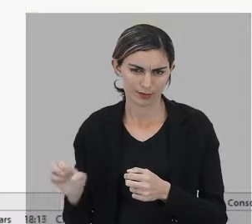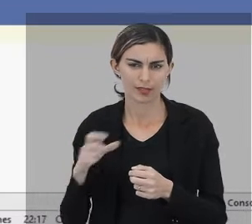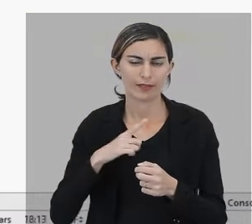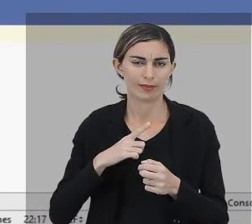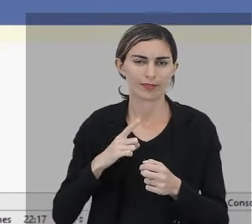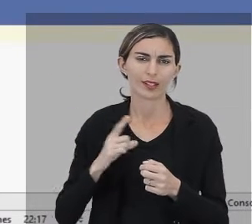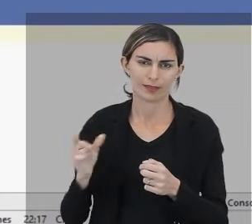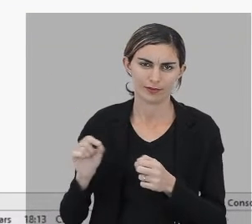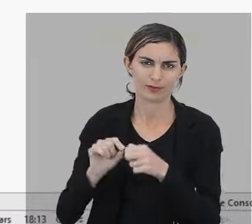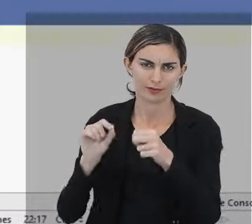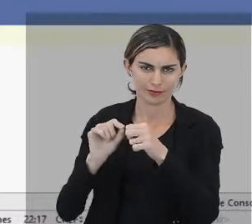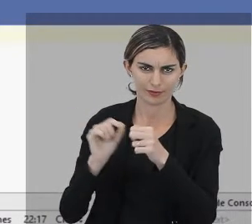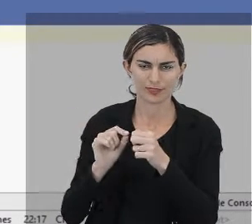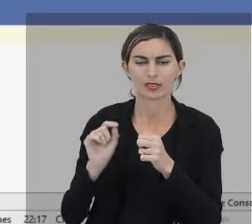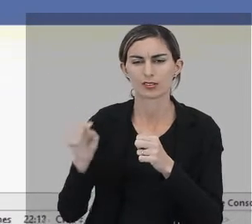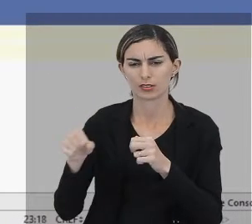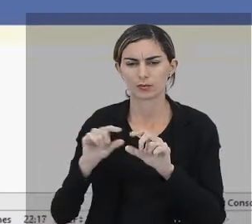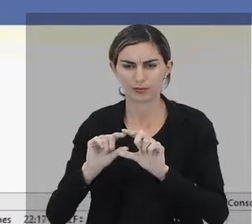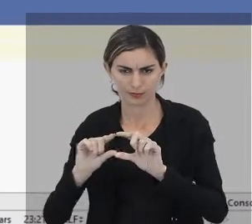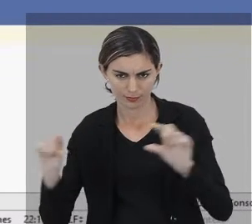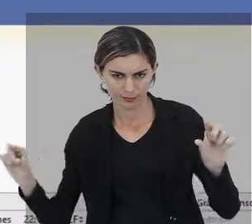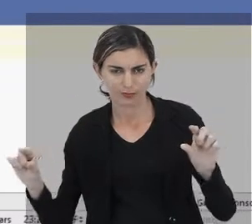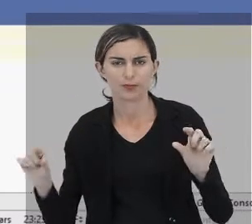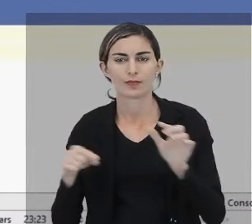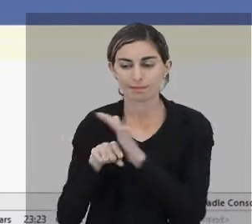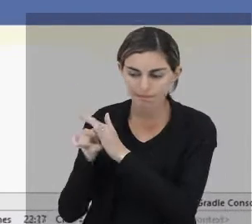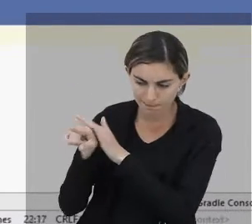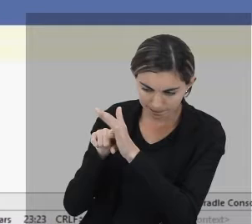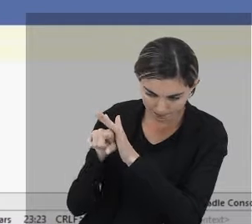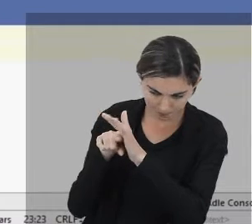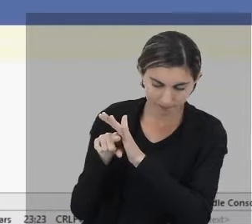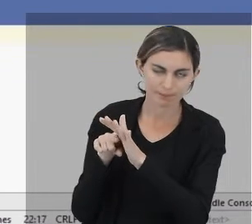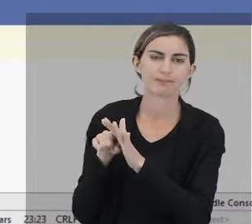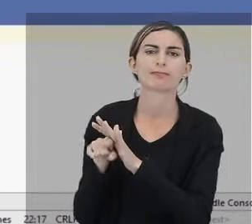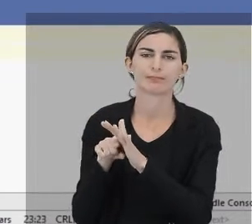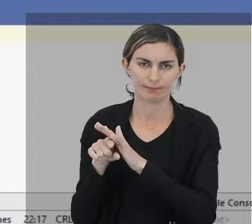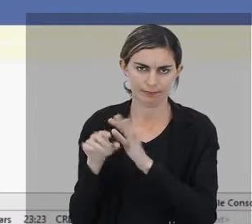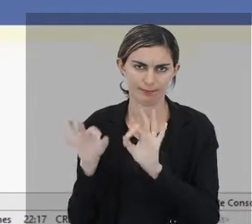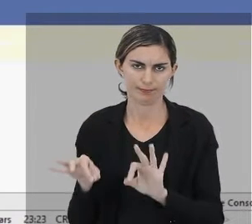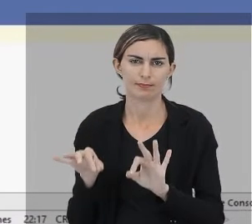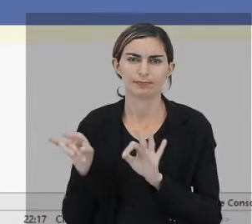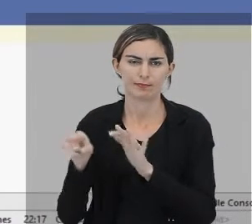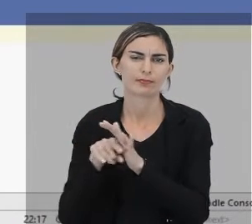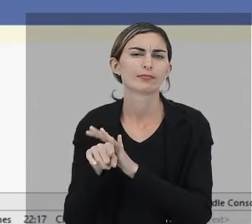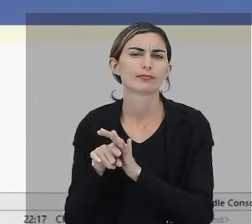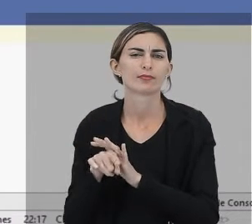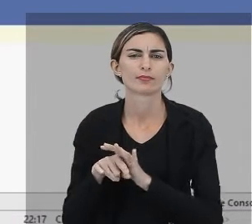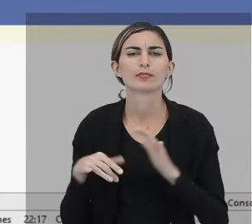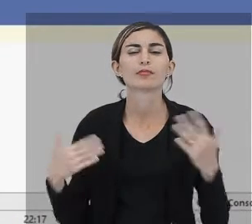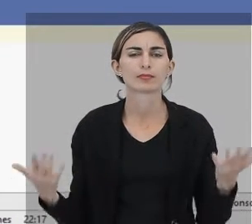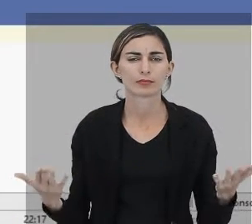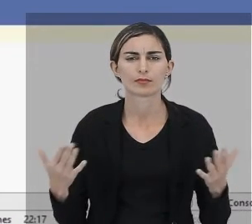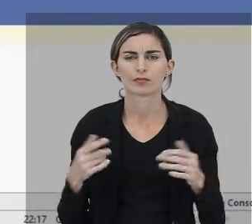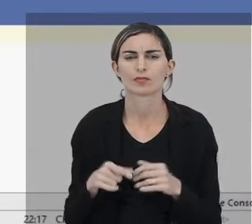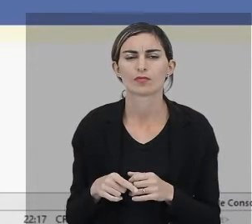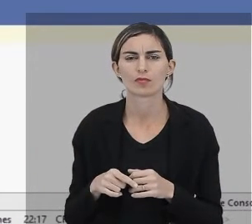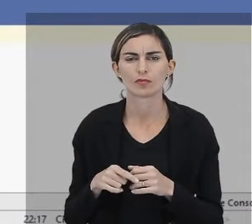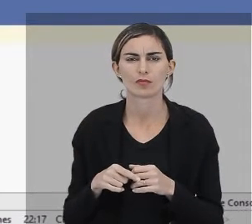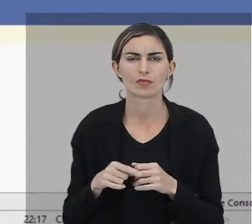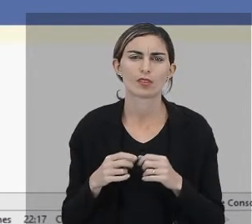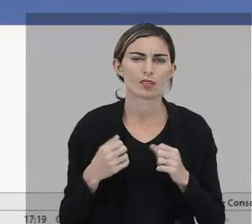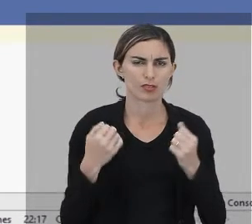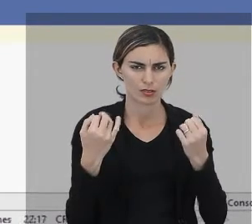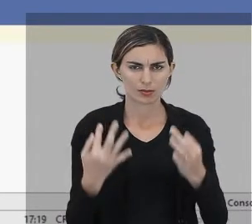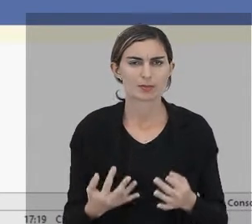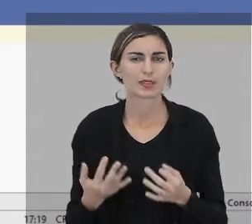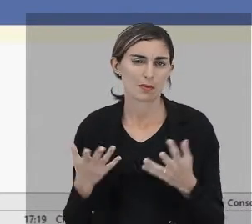uma execução e então você tem uma verificação. Certo? Então, vamos tornar as coisas